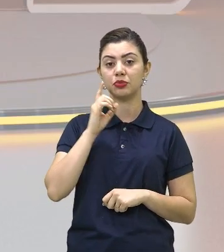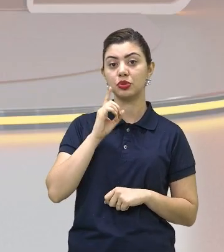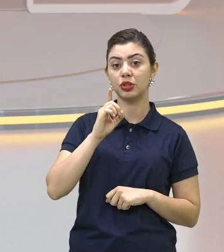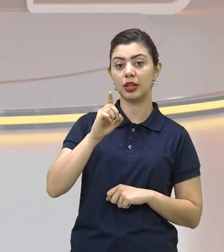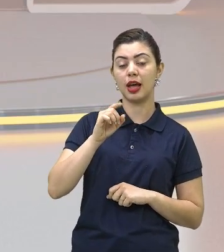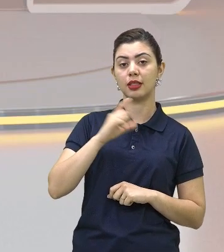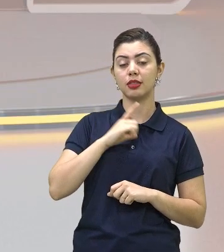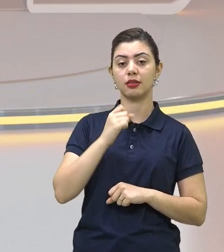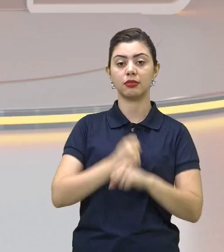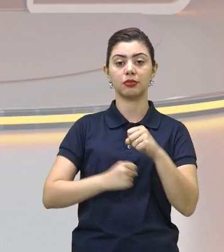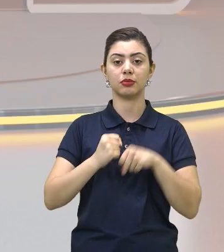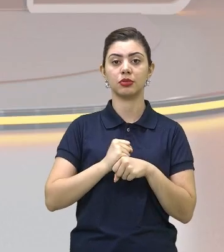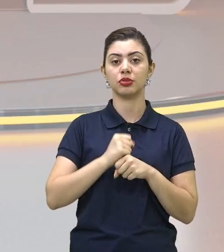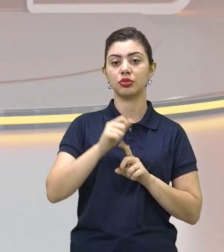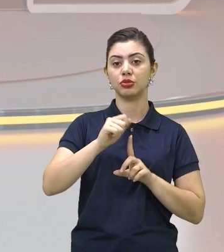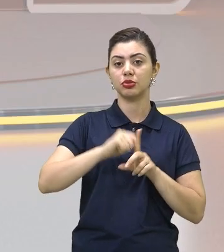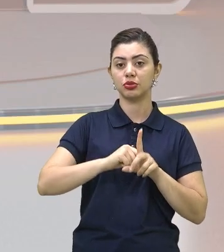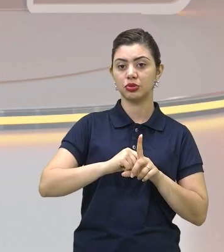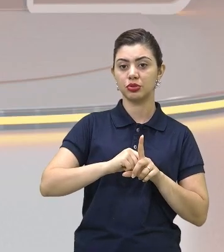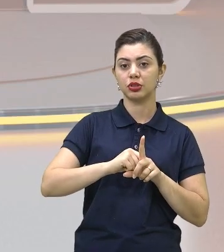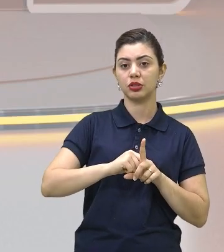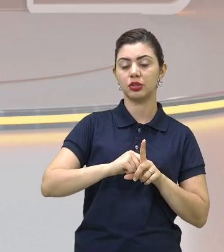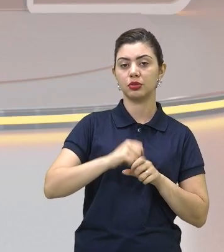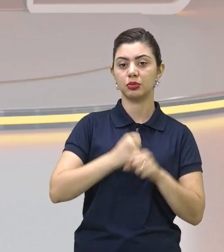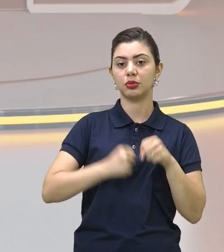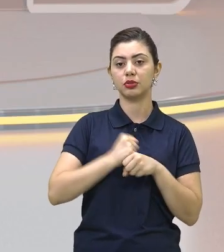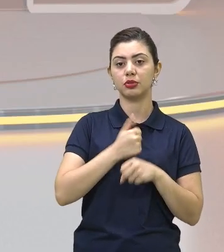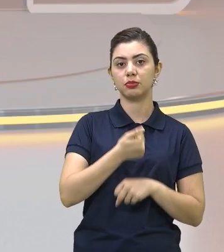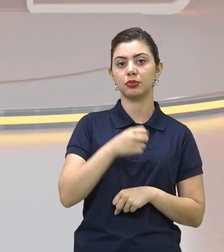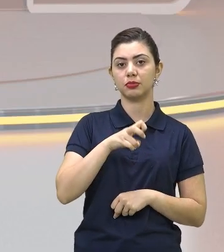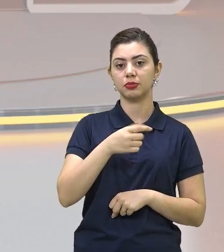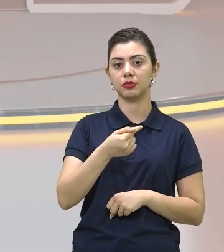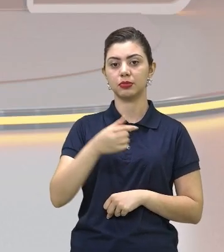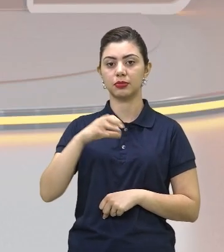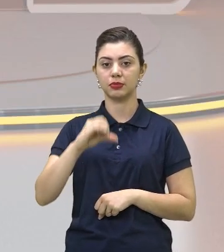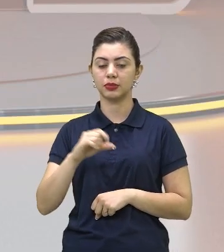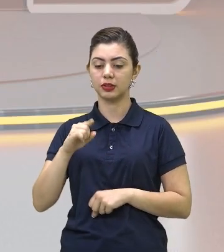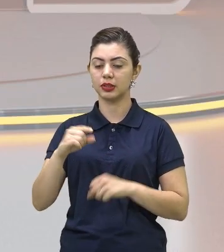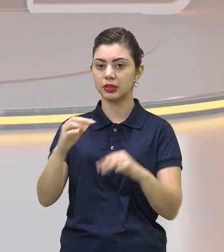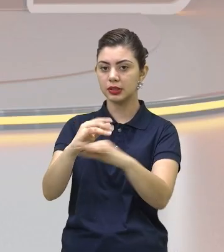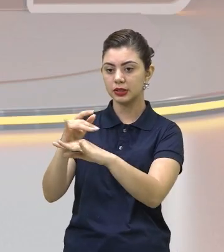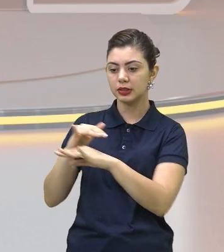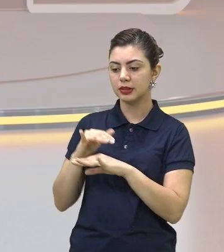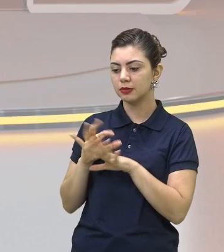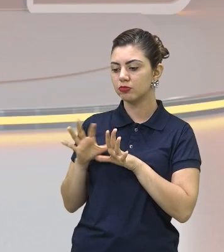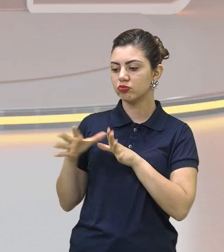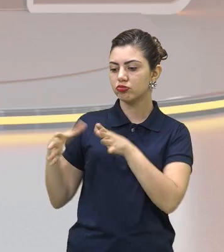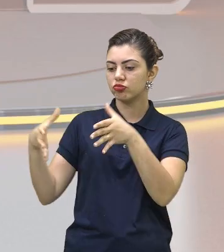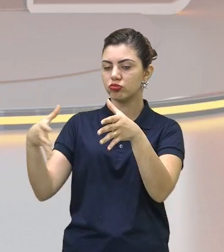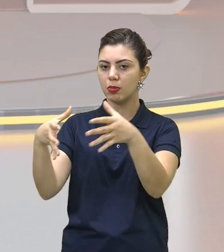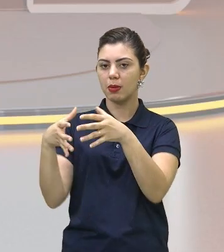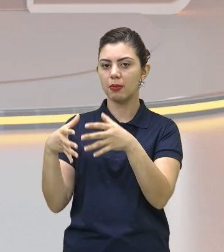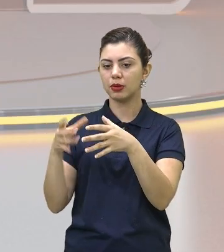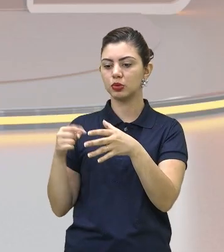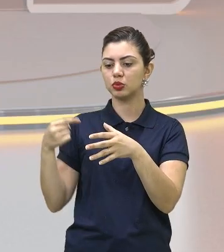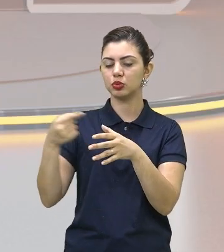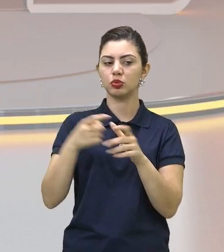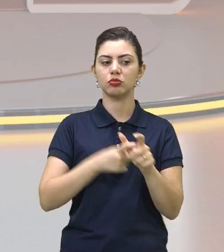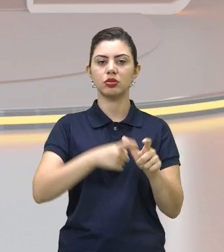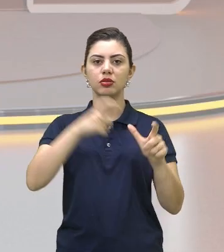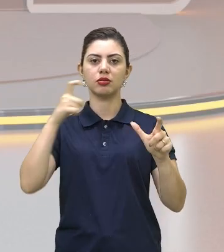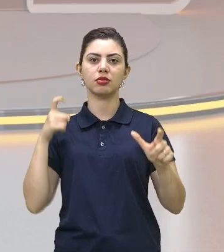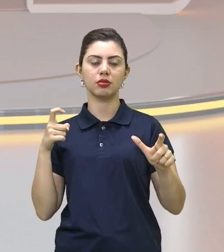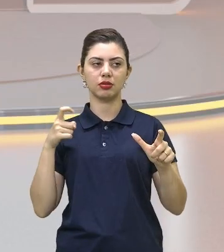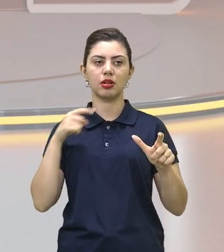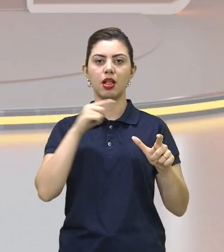As províncias holandesas agruparam-se na União de Utrecht e declararam a sua independência do